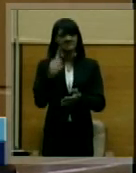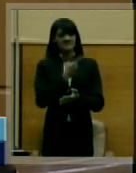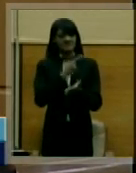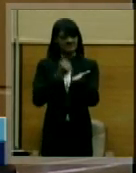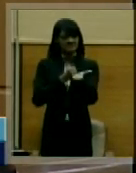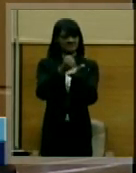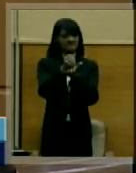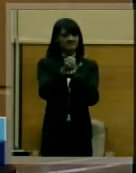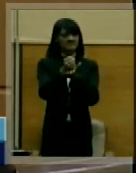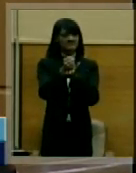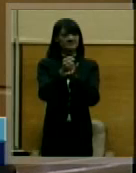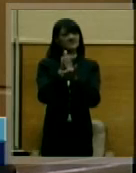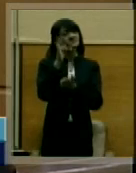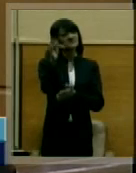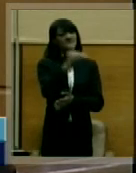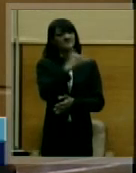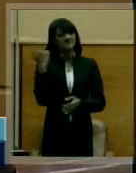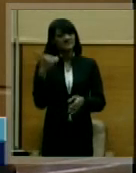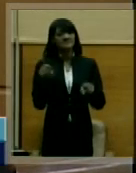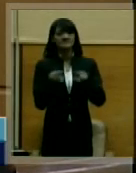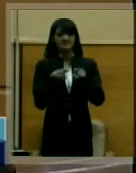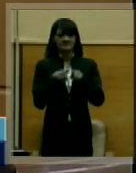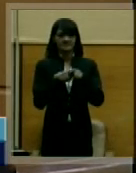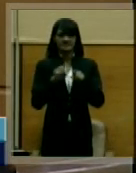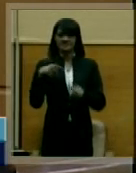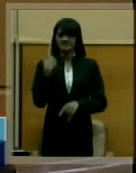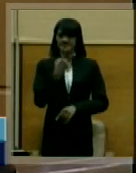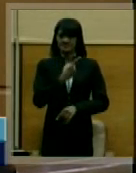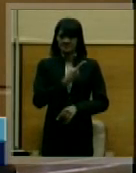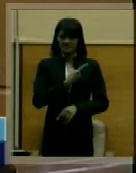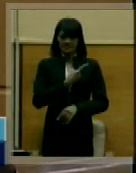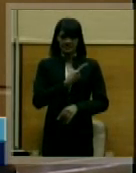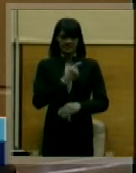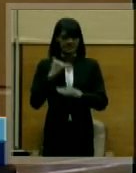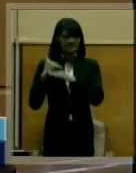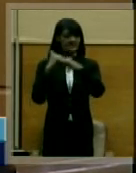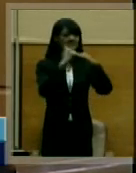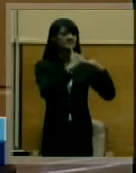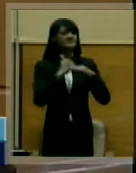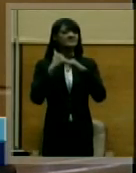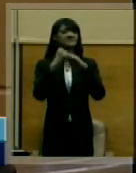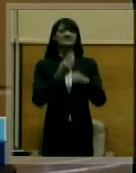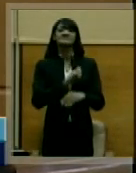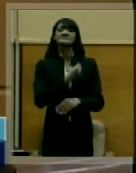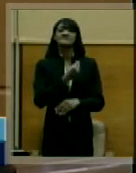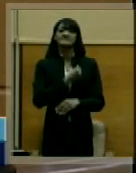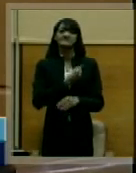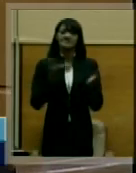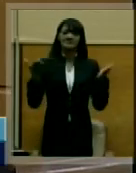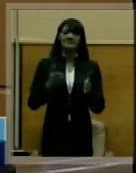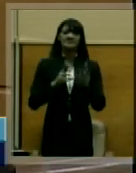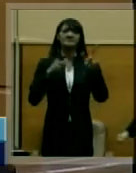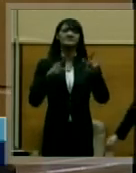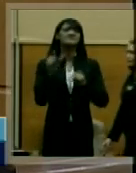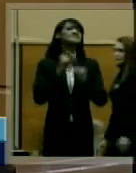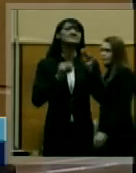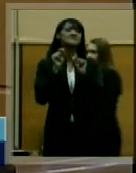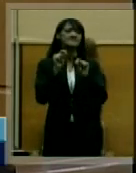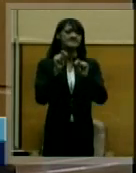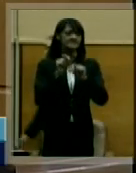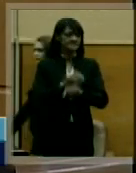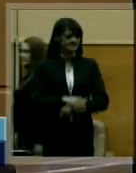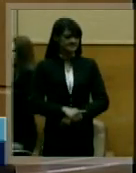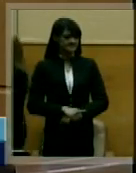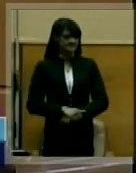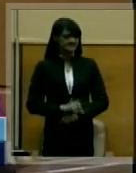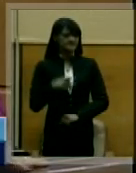igualmente mortais. E se todos somos, de certa forma, iguais na vida, o que nos faz diferentes? O